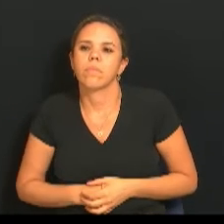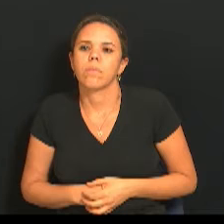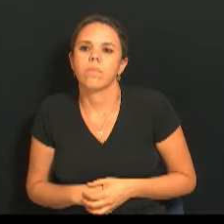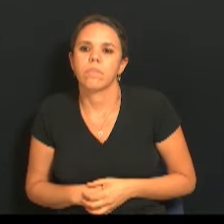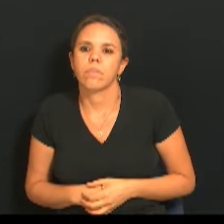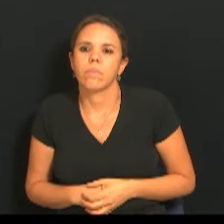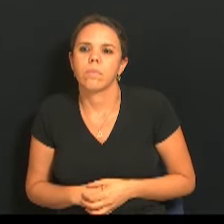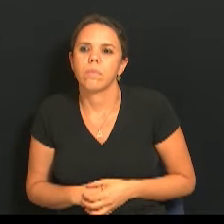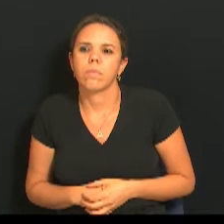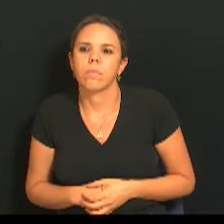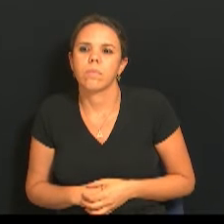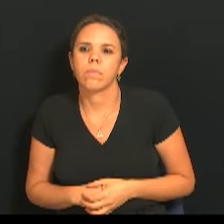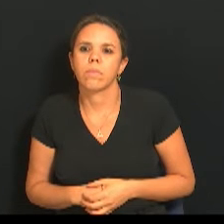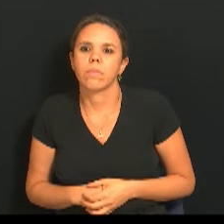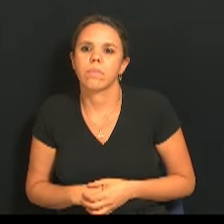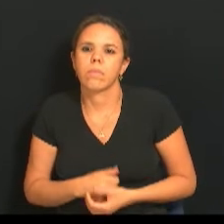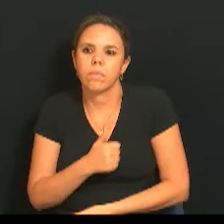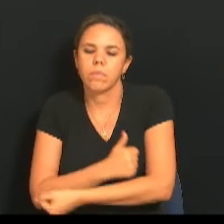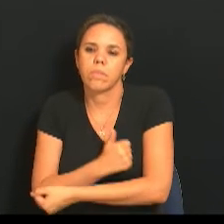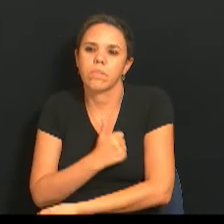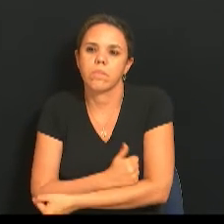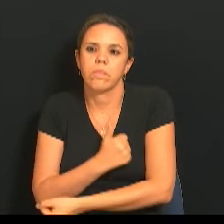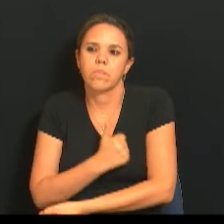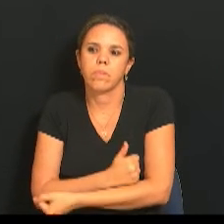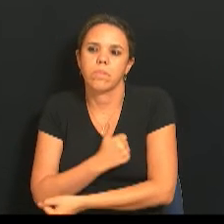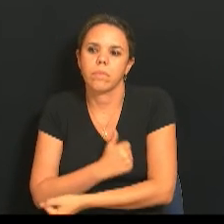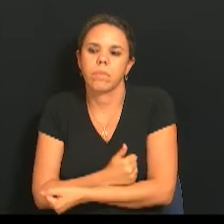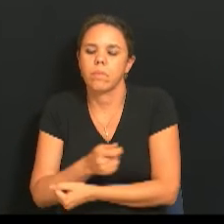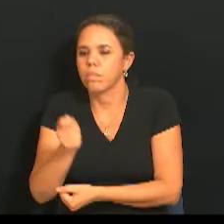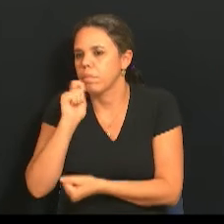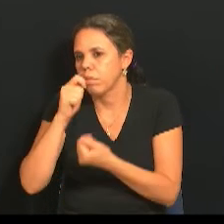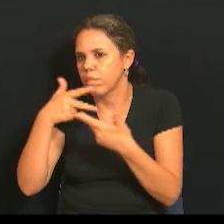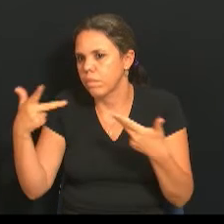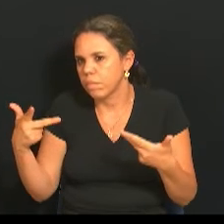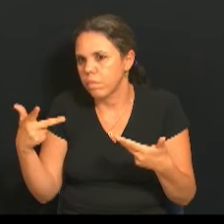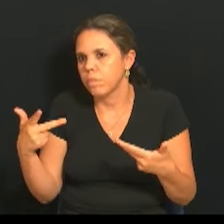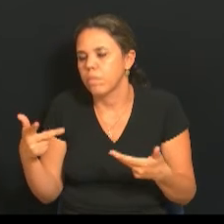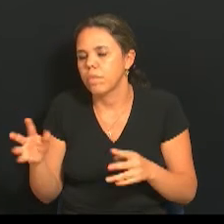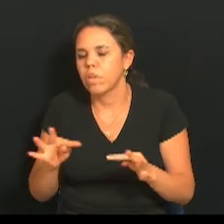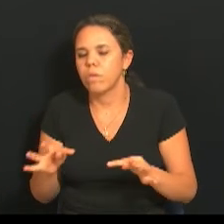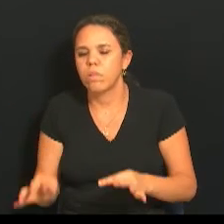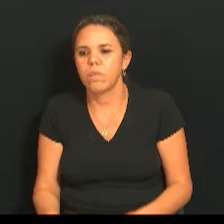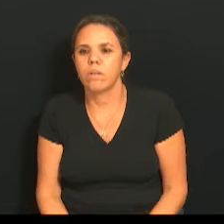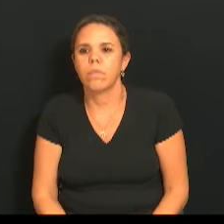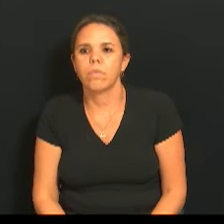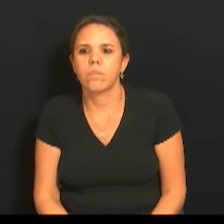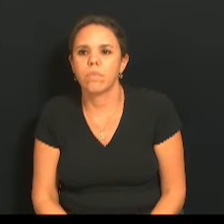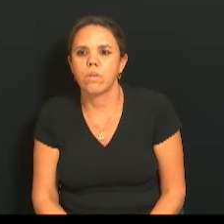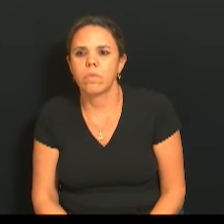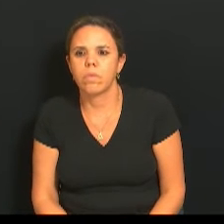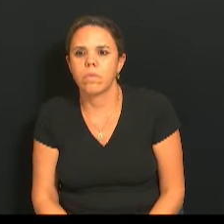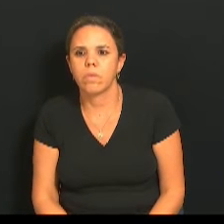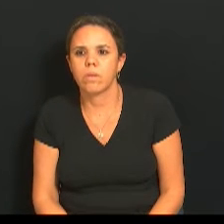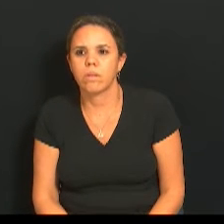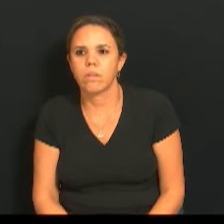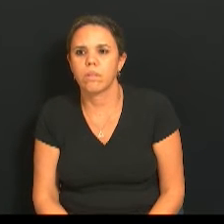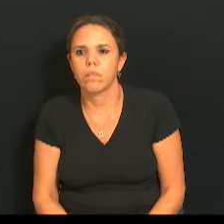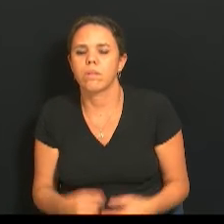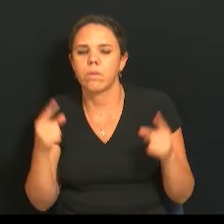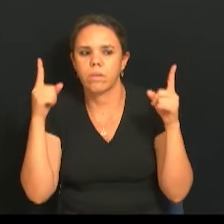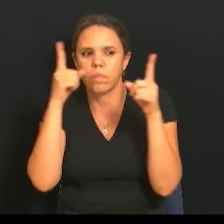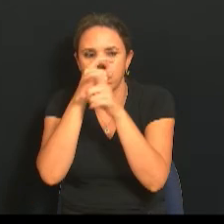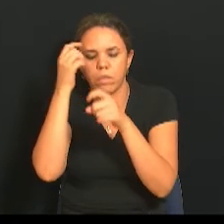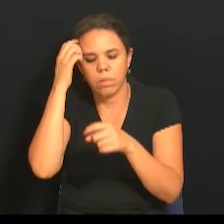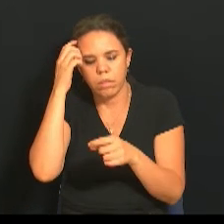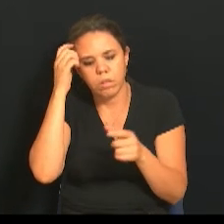de álcool, de dependência de álcool e outras drogas que precisam ser tratadas também. Então, é uma complexidade muito